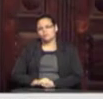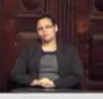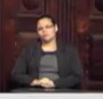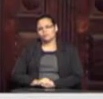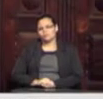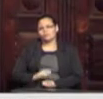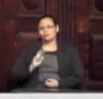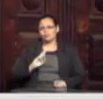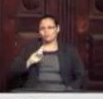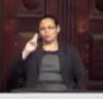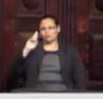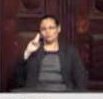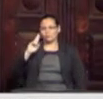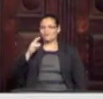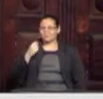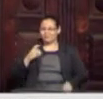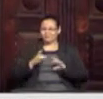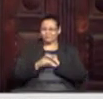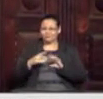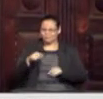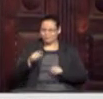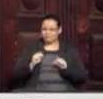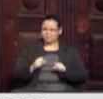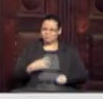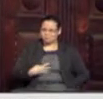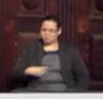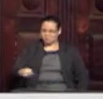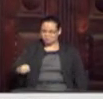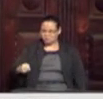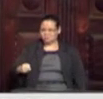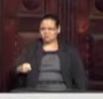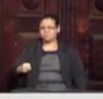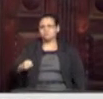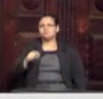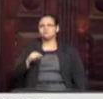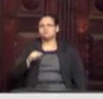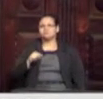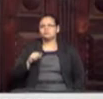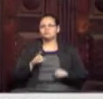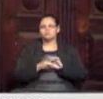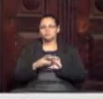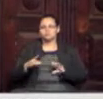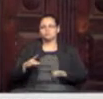autorizar este aborto é autorizar